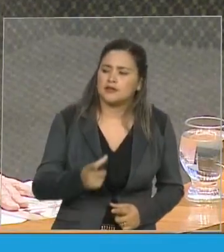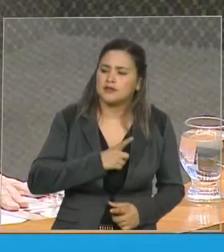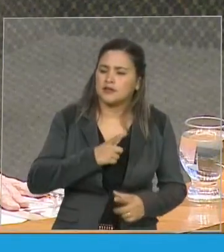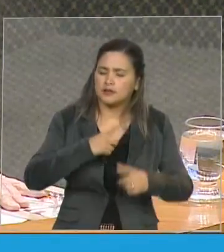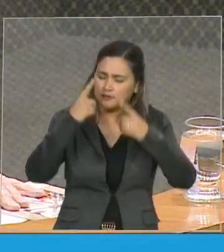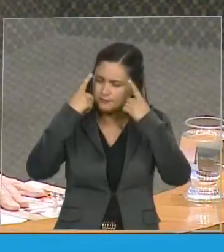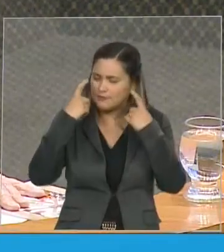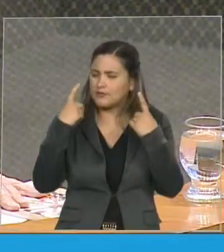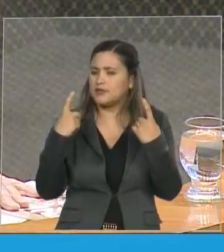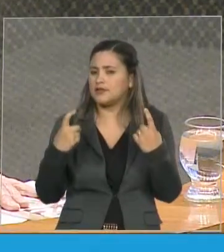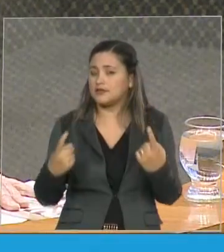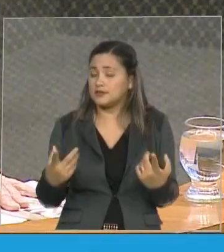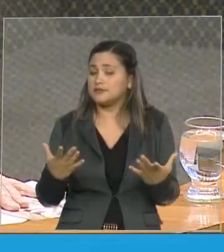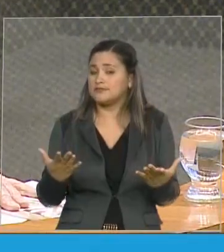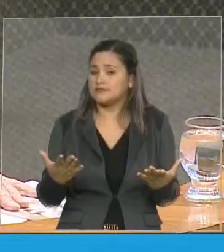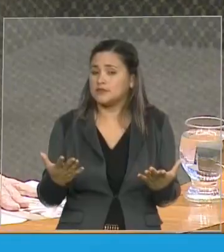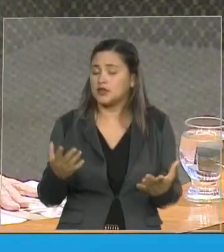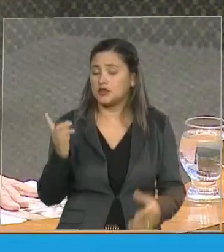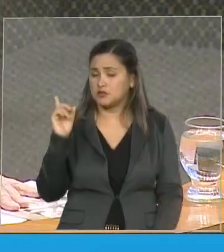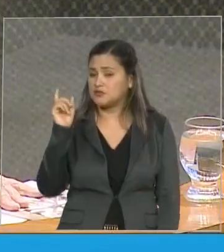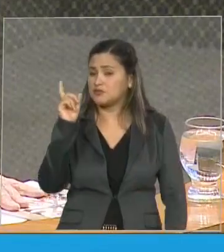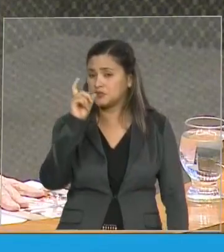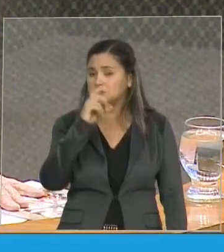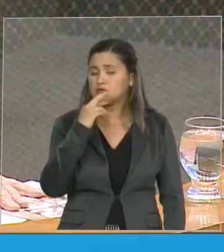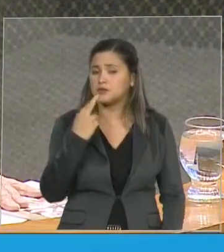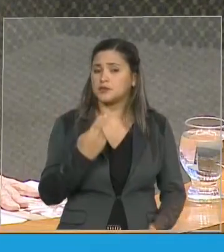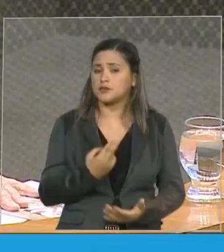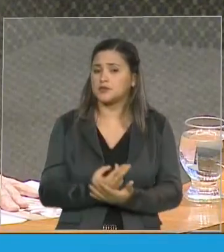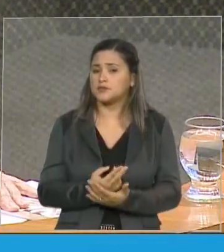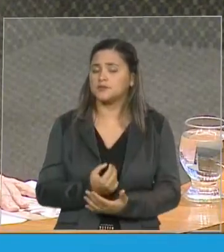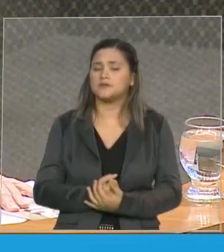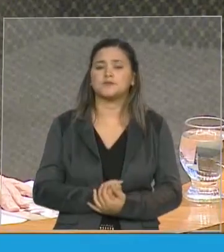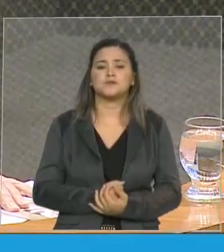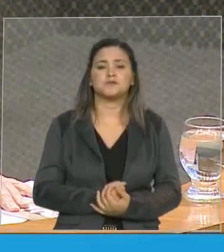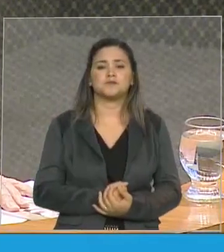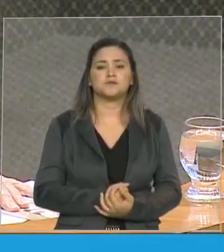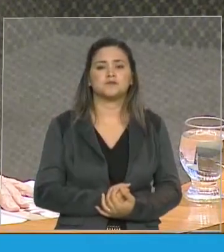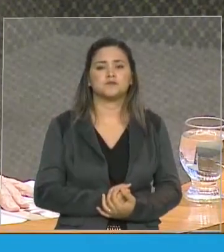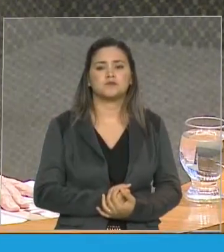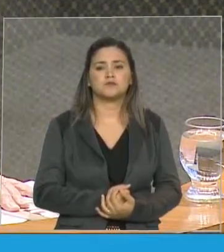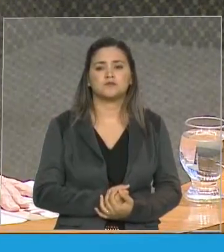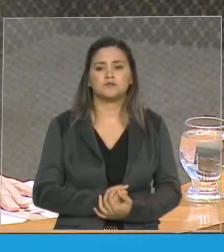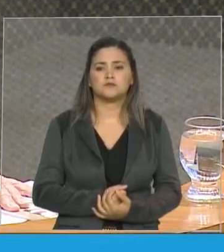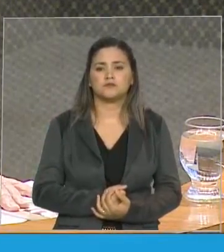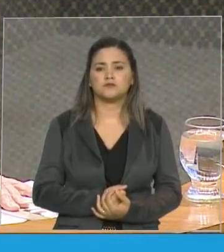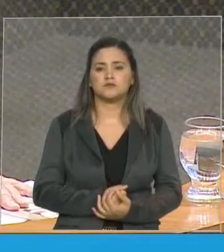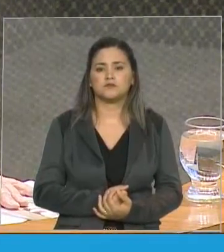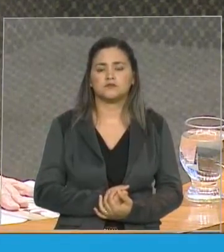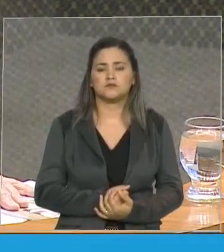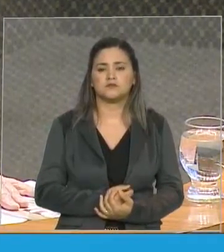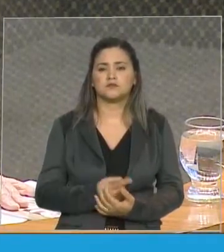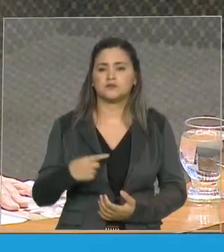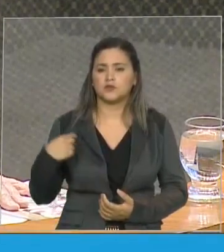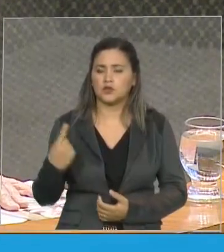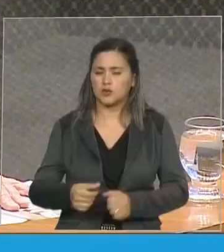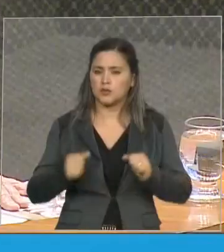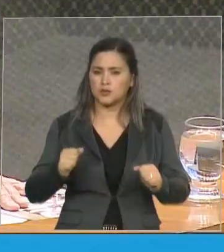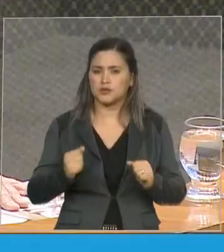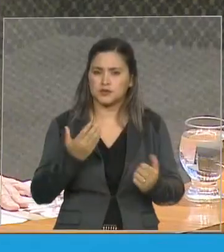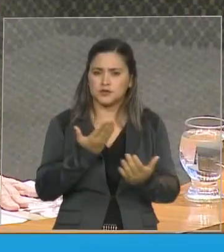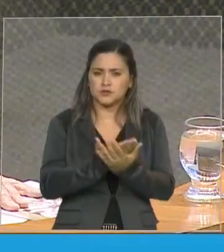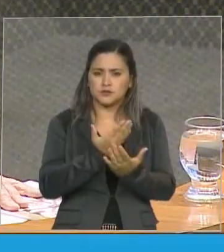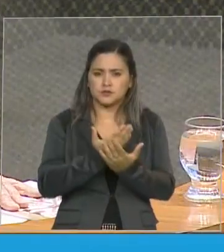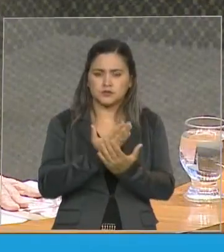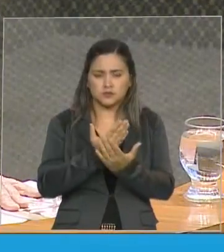também não são simples. No entanto, certamente que nós podemos estudar a história do